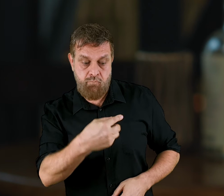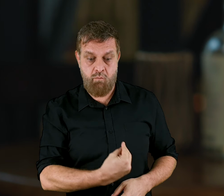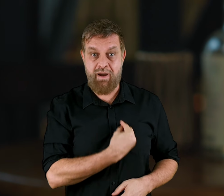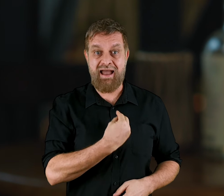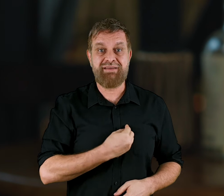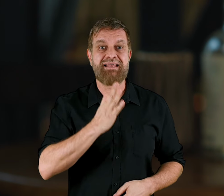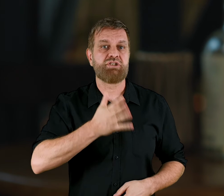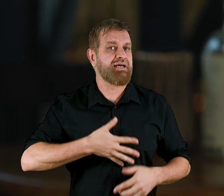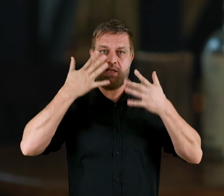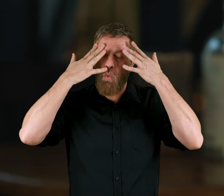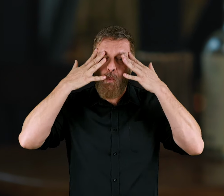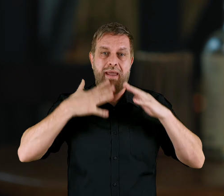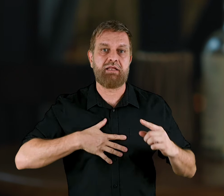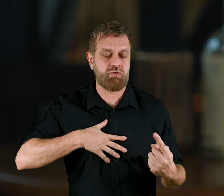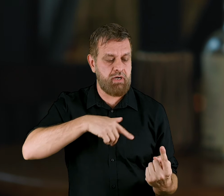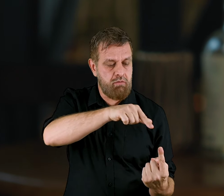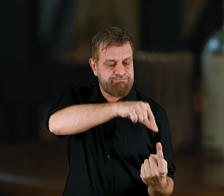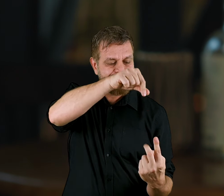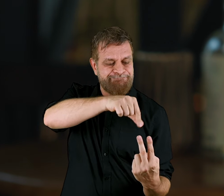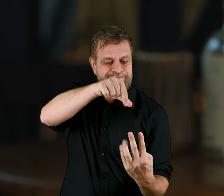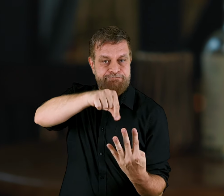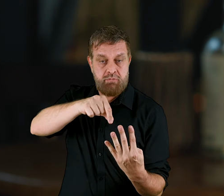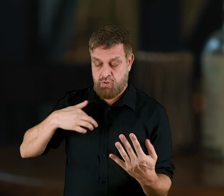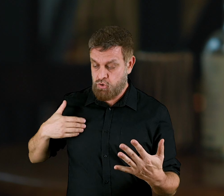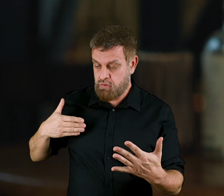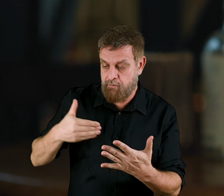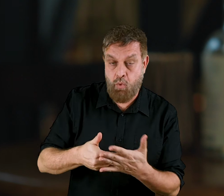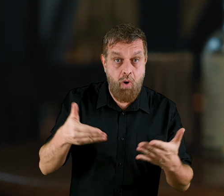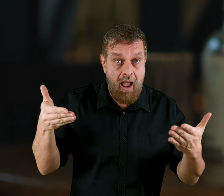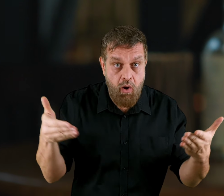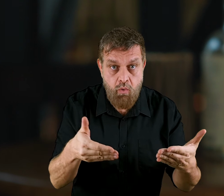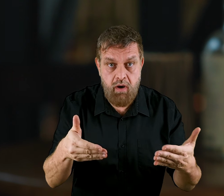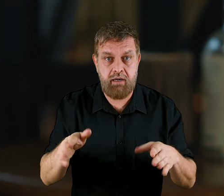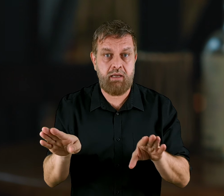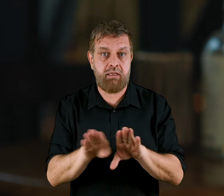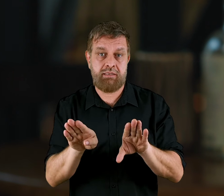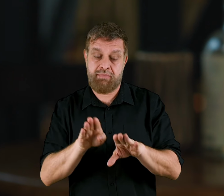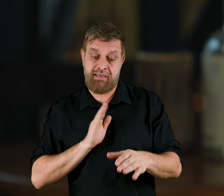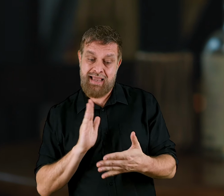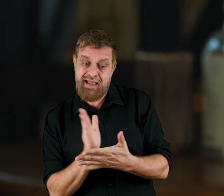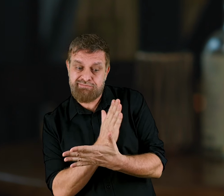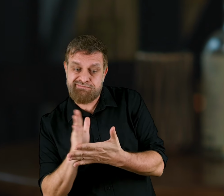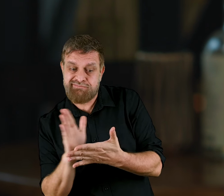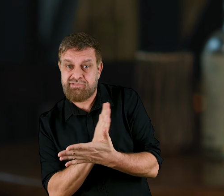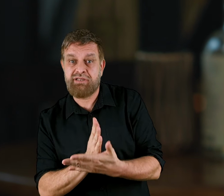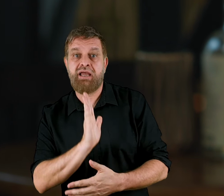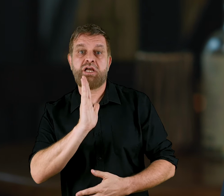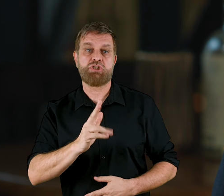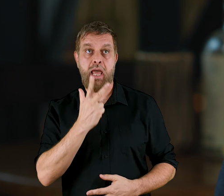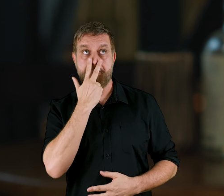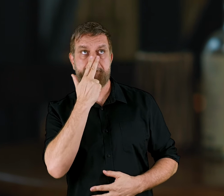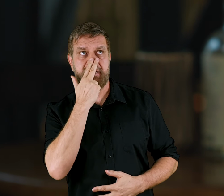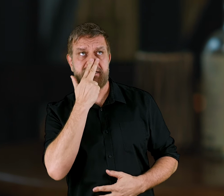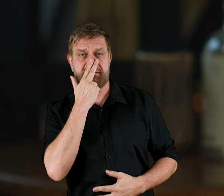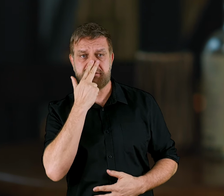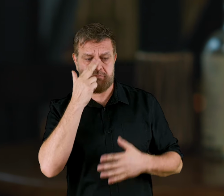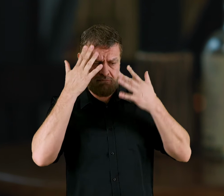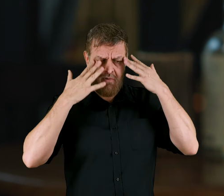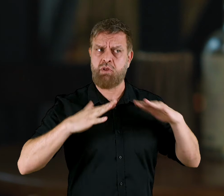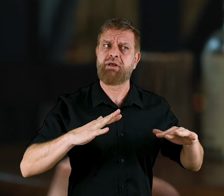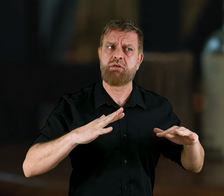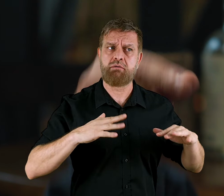artificial. E o momento que nós chegamos, talvez a seleção artificial ela já é a nova seleção natural, porque ela já